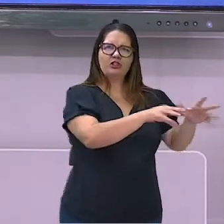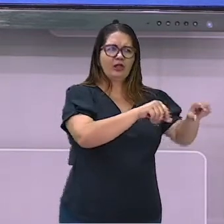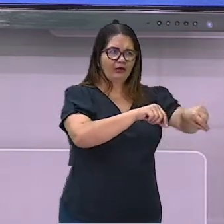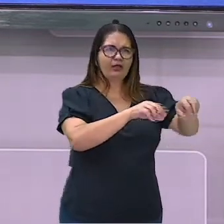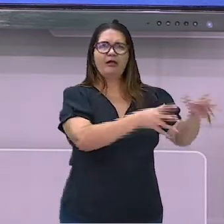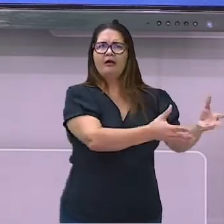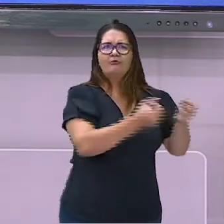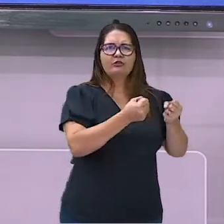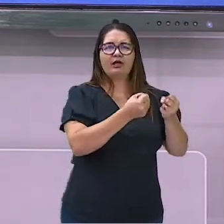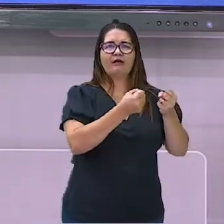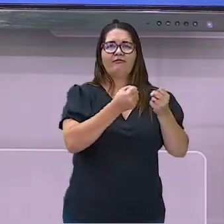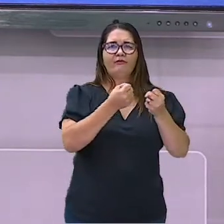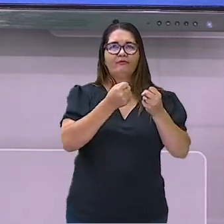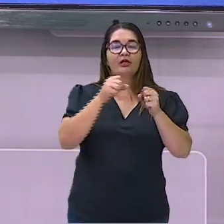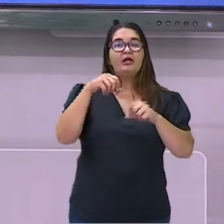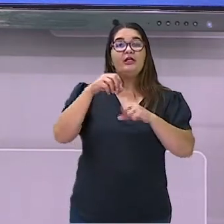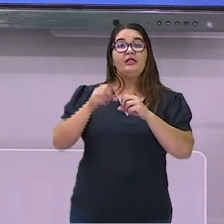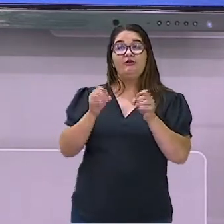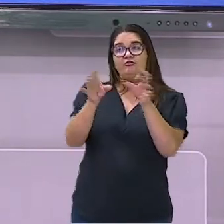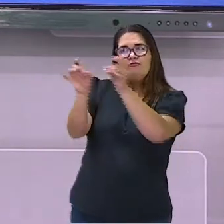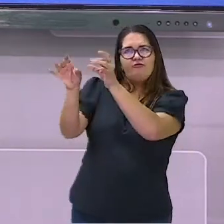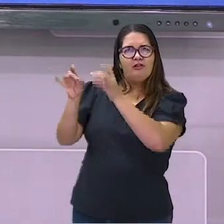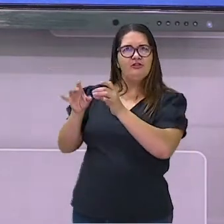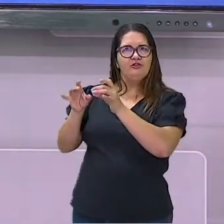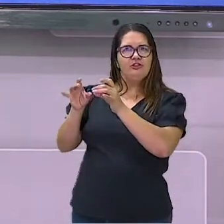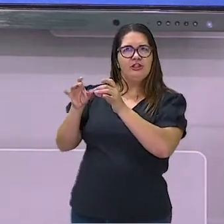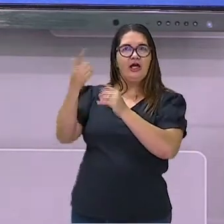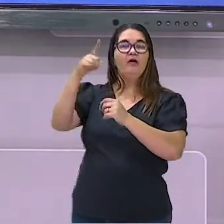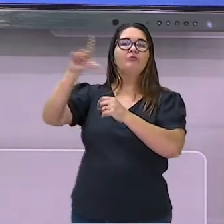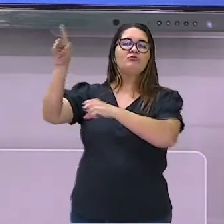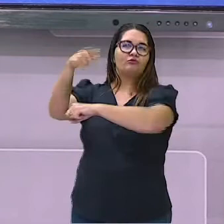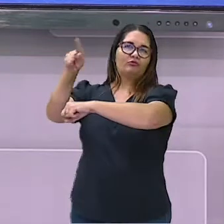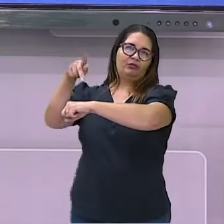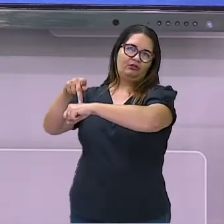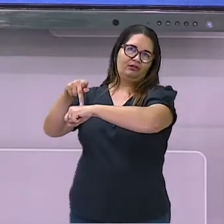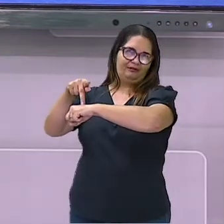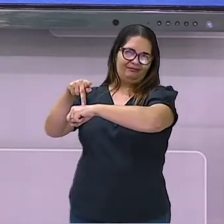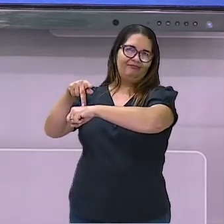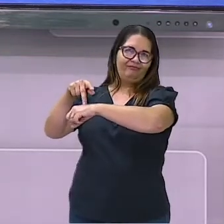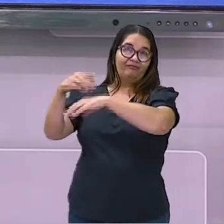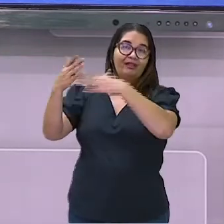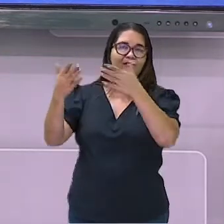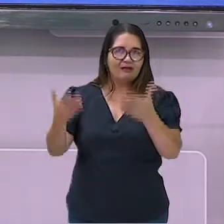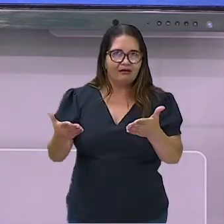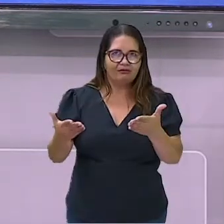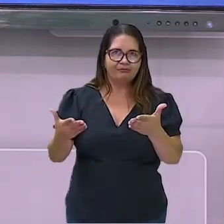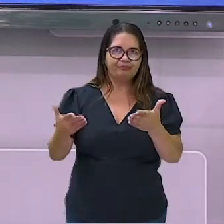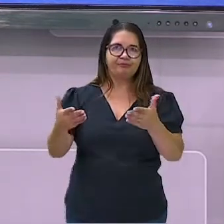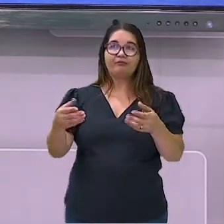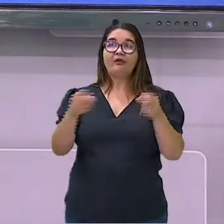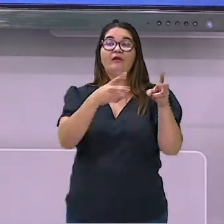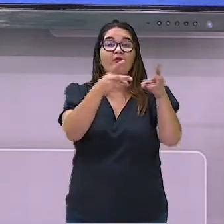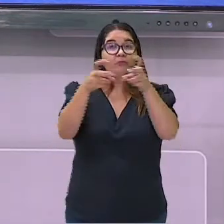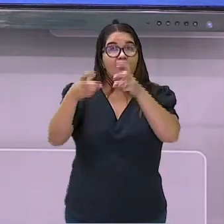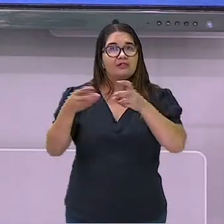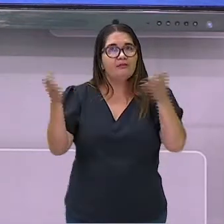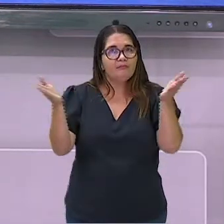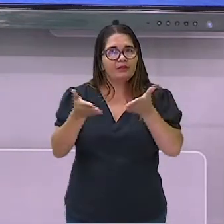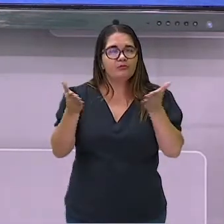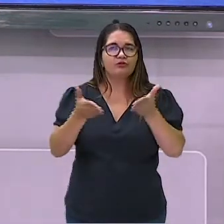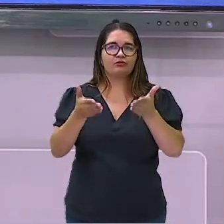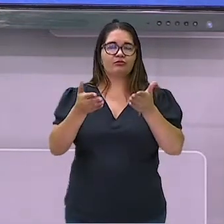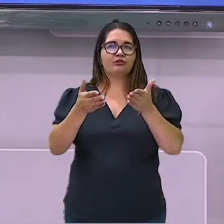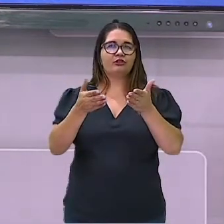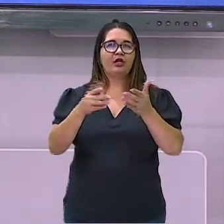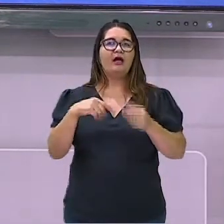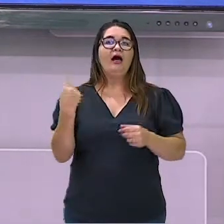Venezuela, chega no Brasil como um tsunami, porque nós não temos um parque